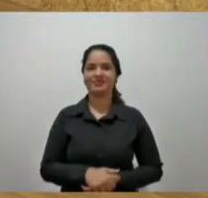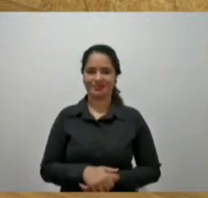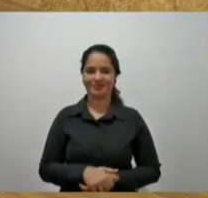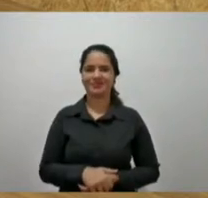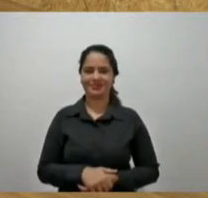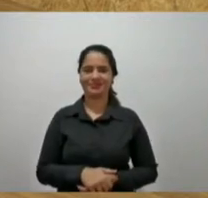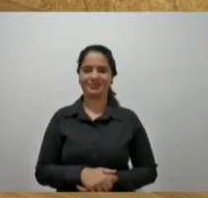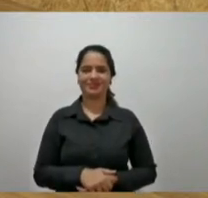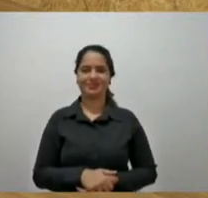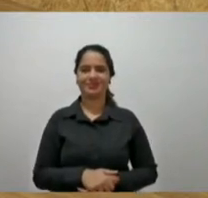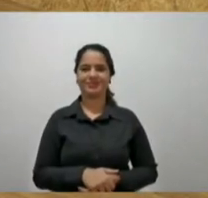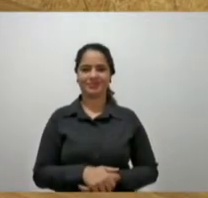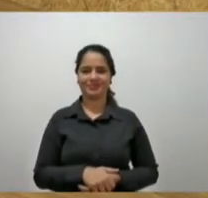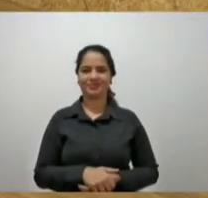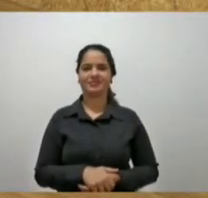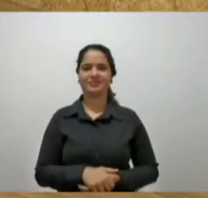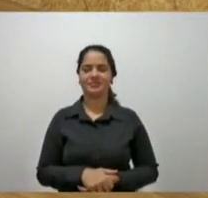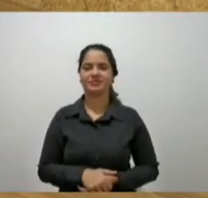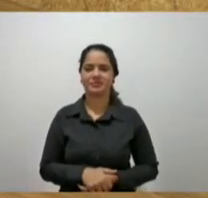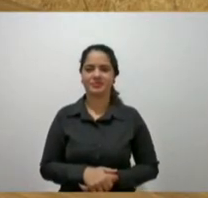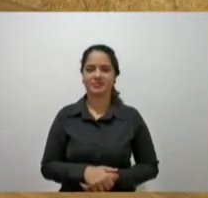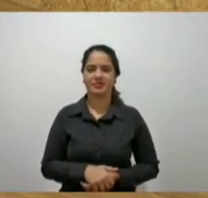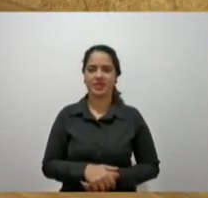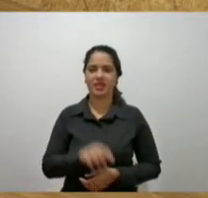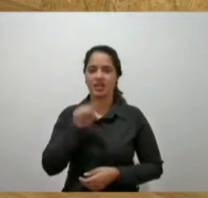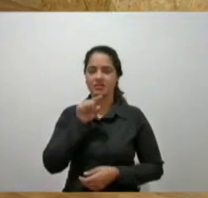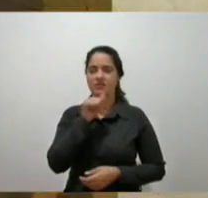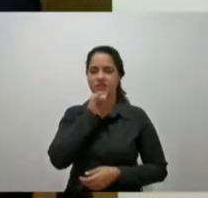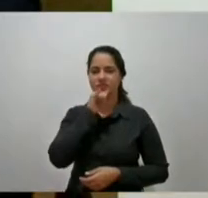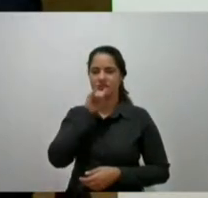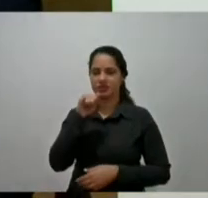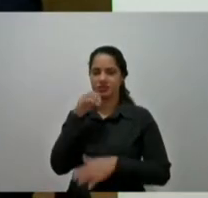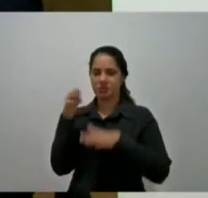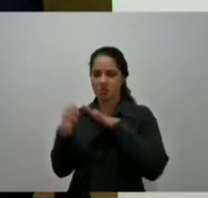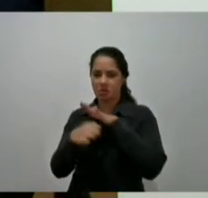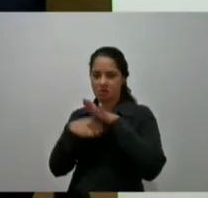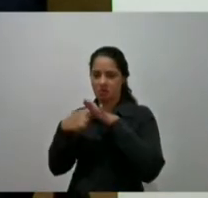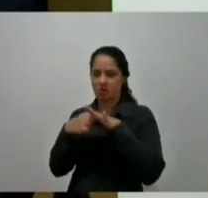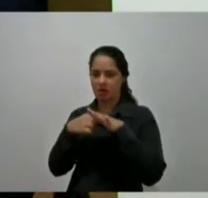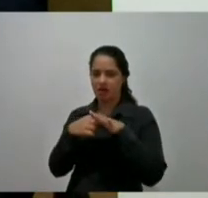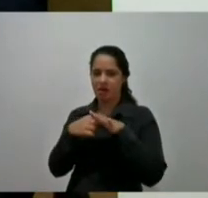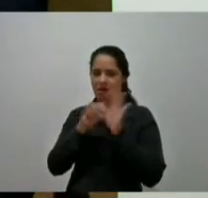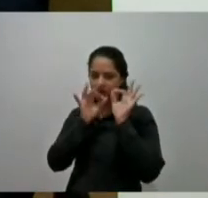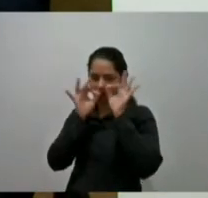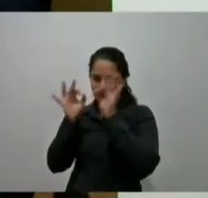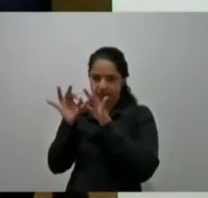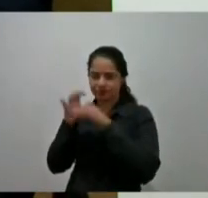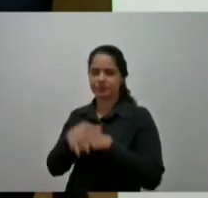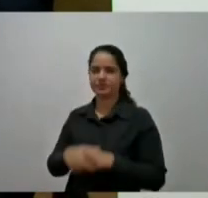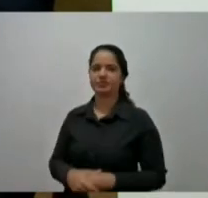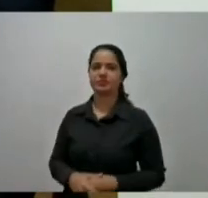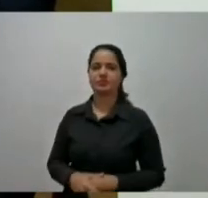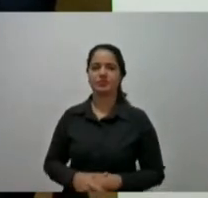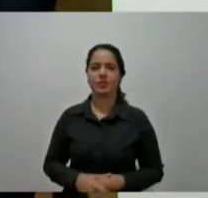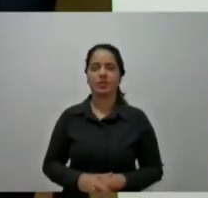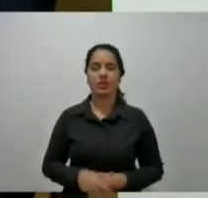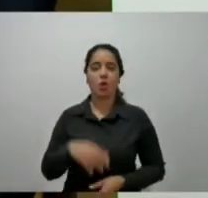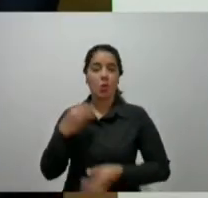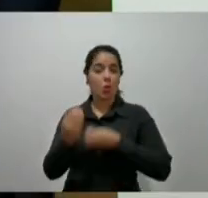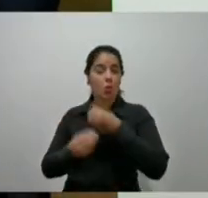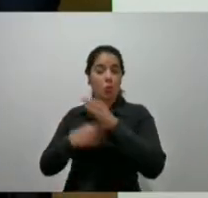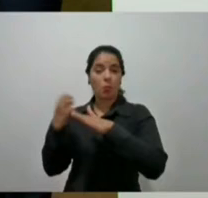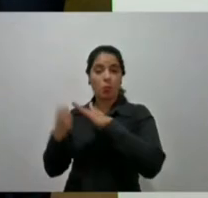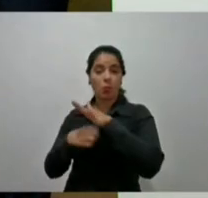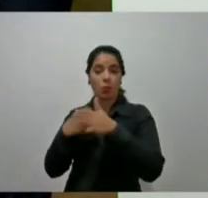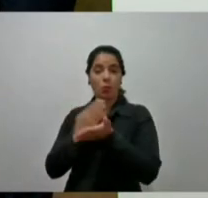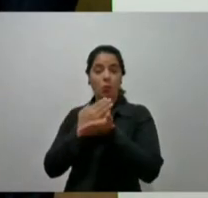para os empresários que estão nos acompanhando aqui como que eles podem, na sua visão, começar a implementar o ESG na empresa